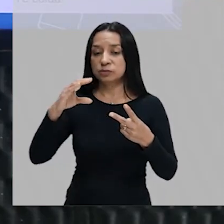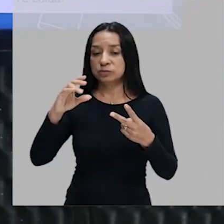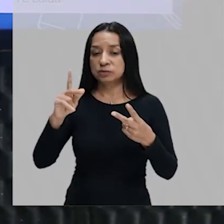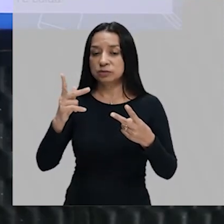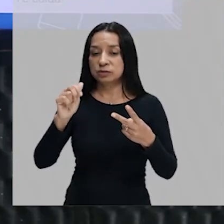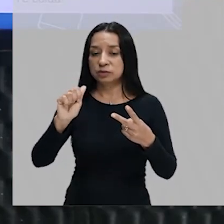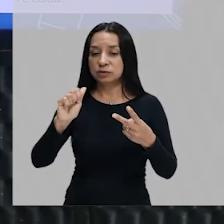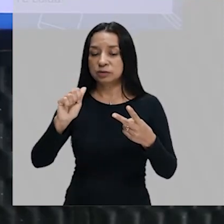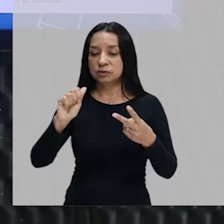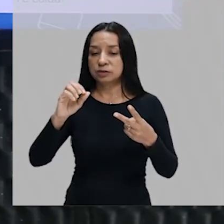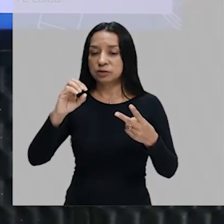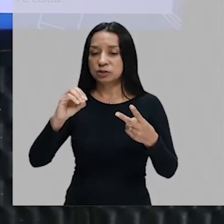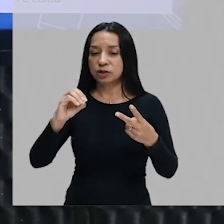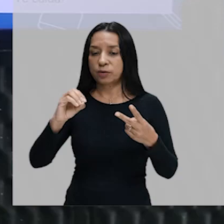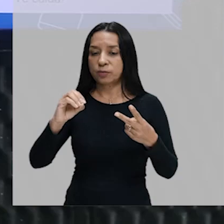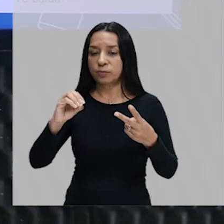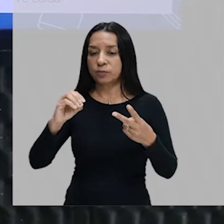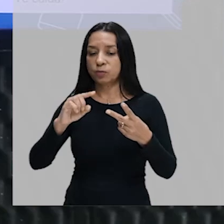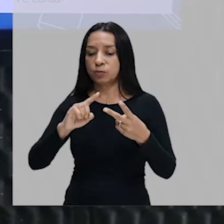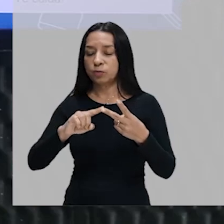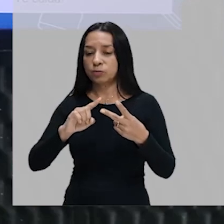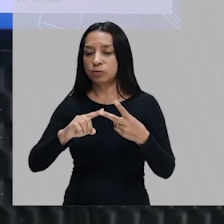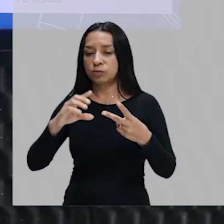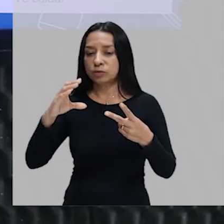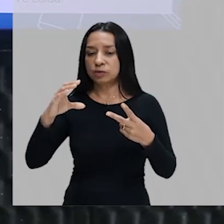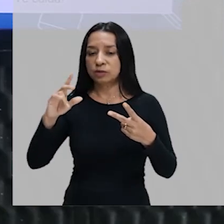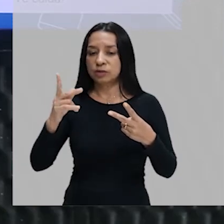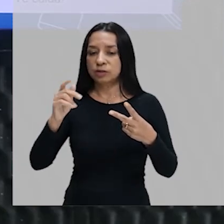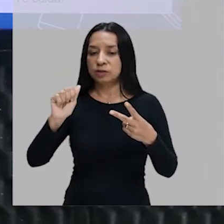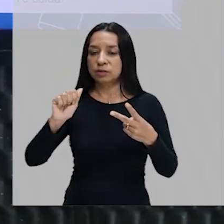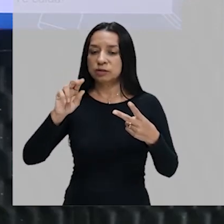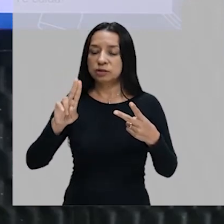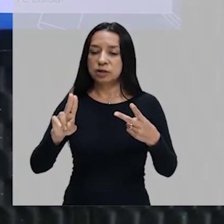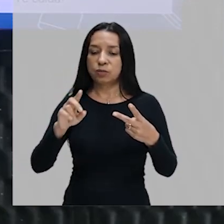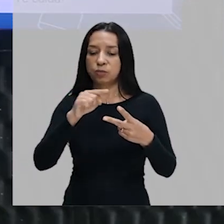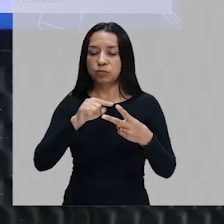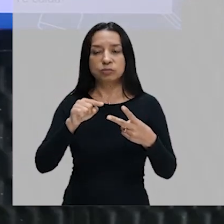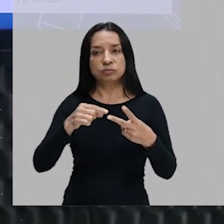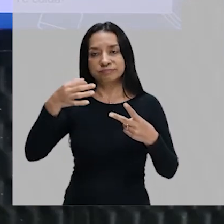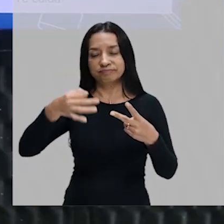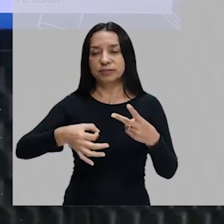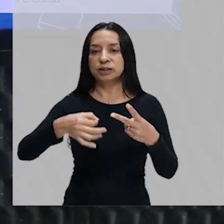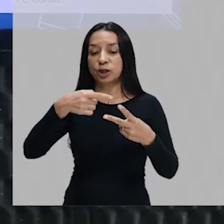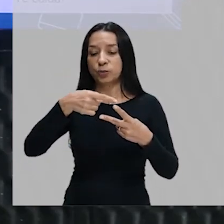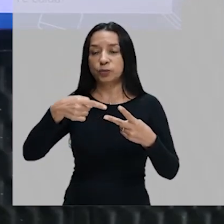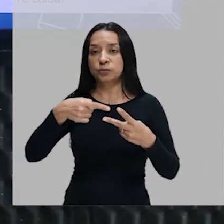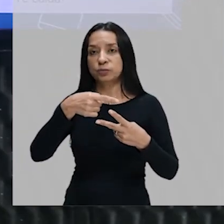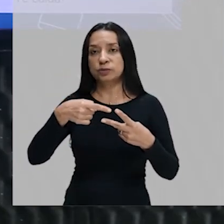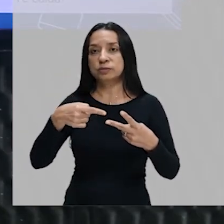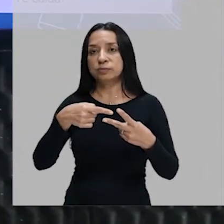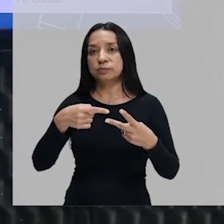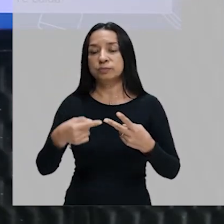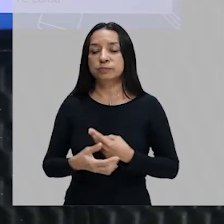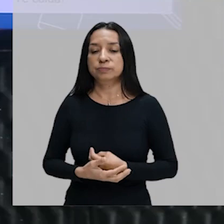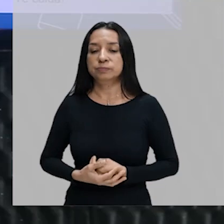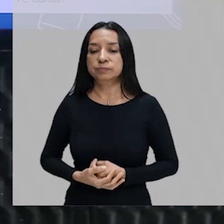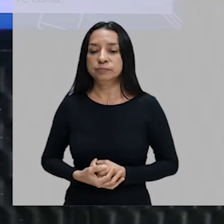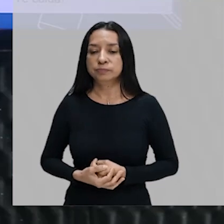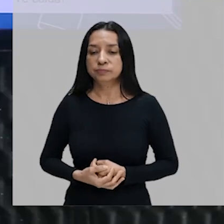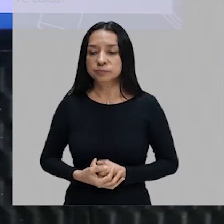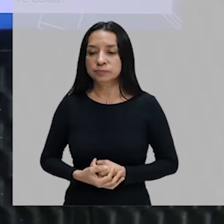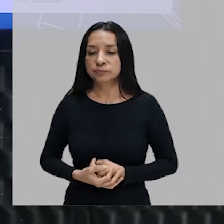Hasta mañana. Né? Hasta amanhã. Vejo vocês amanhã, né? Que em inglês é see you tomorrow. Hasta amanhã, até